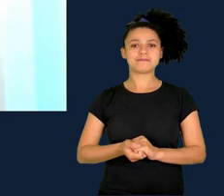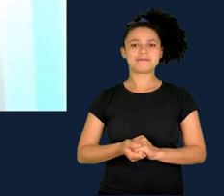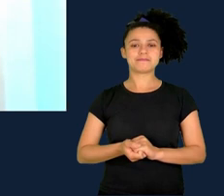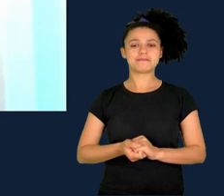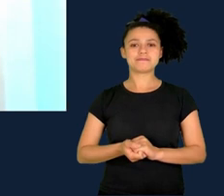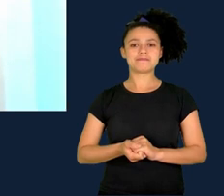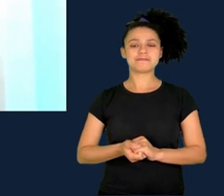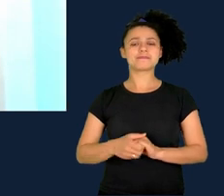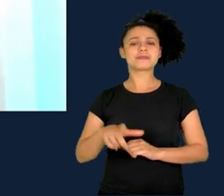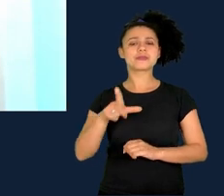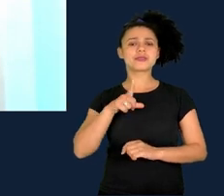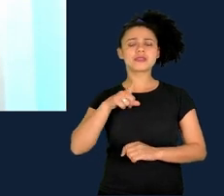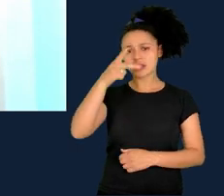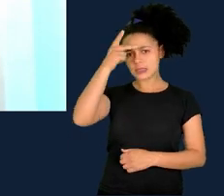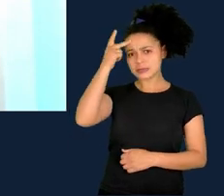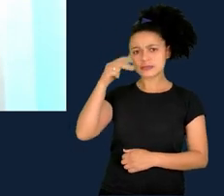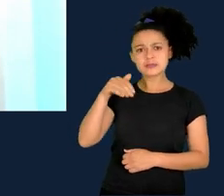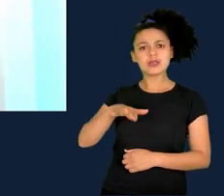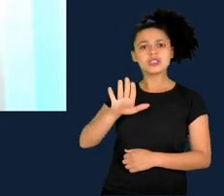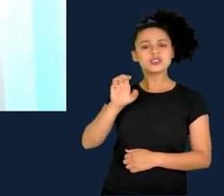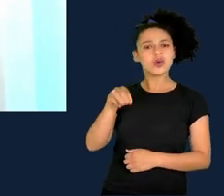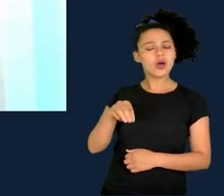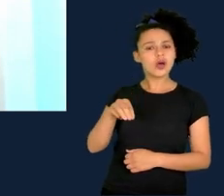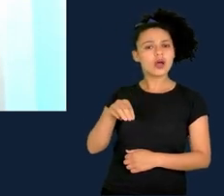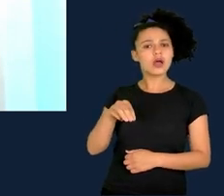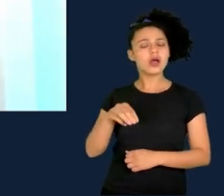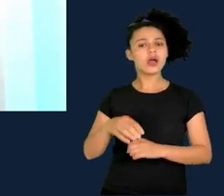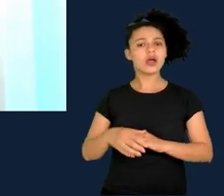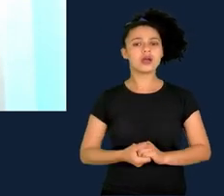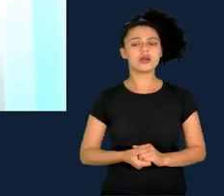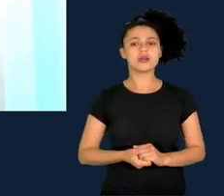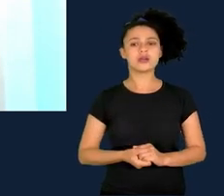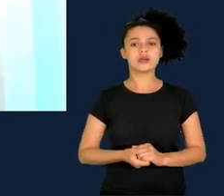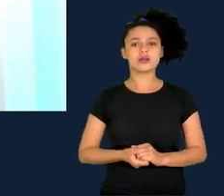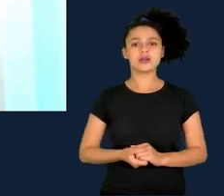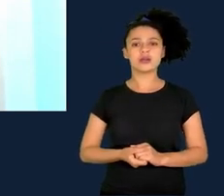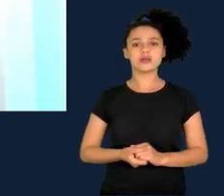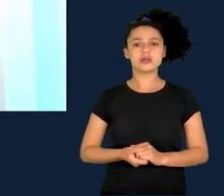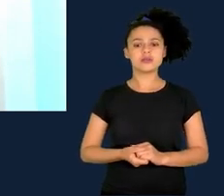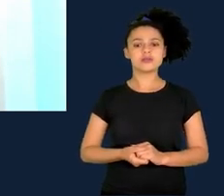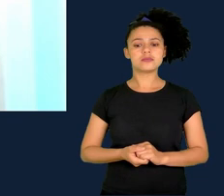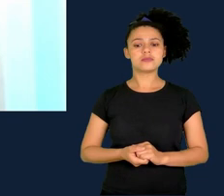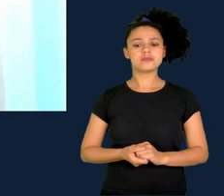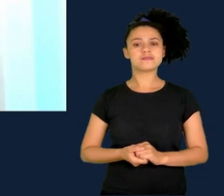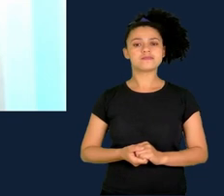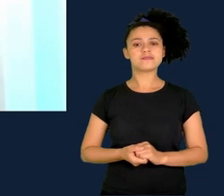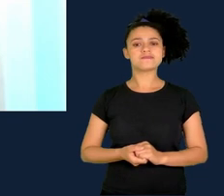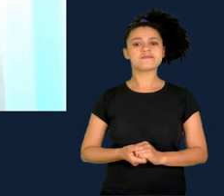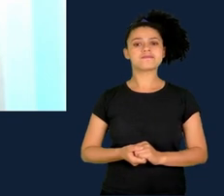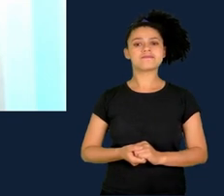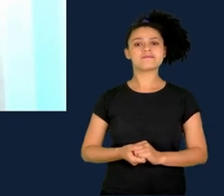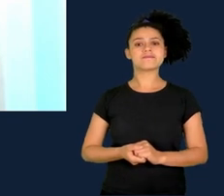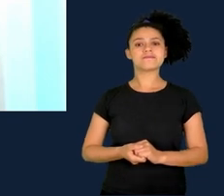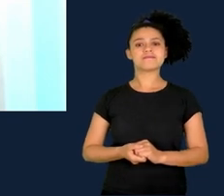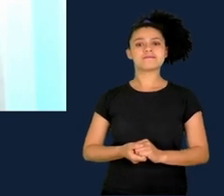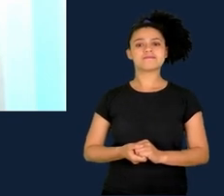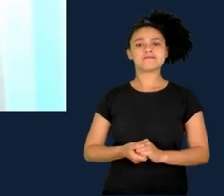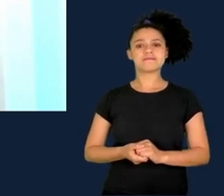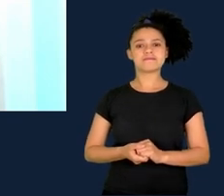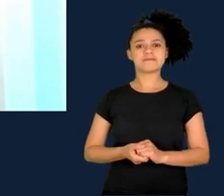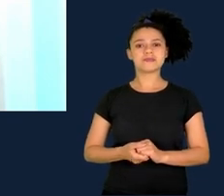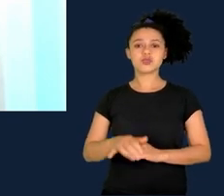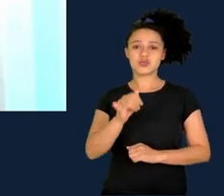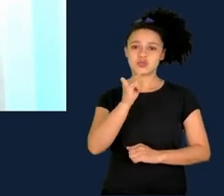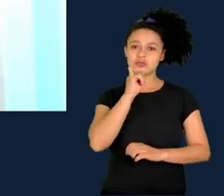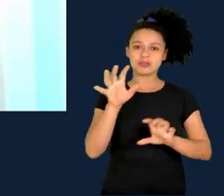Alguém gostaria de comentar? Cleiton, também, você gostaria de comentar alguma coisa? Se vocês também fiquem à vontade para comentar no que